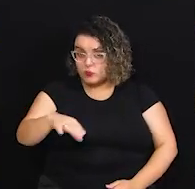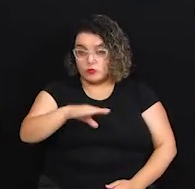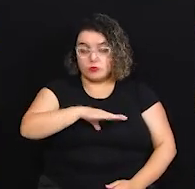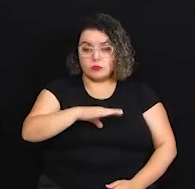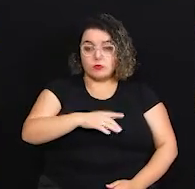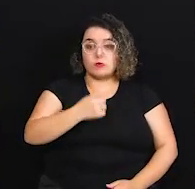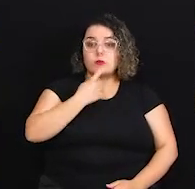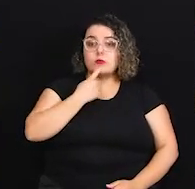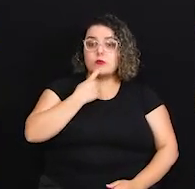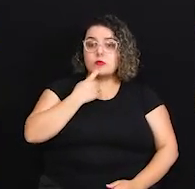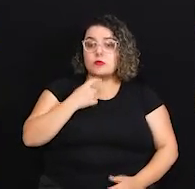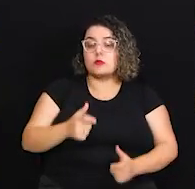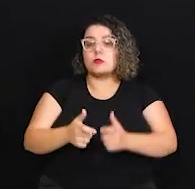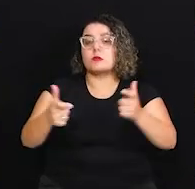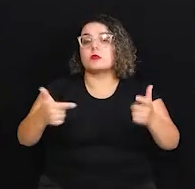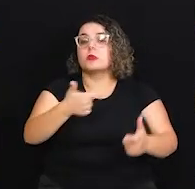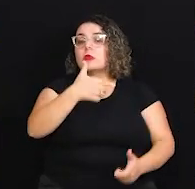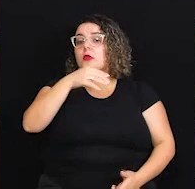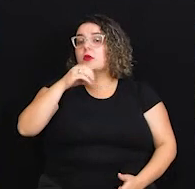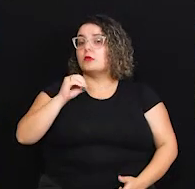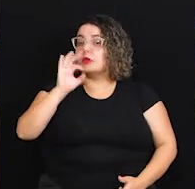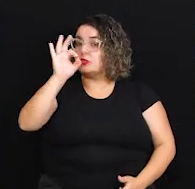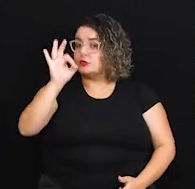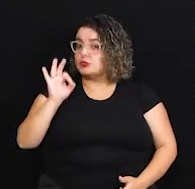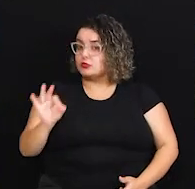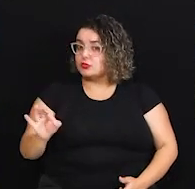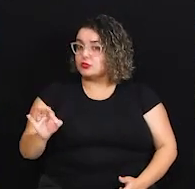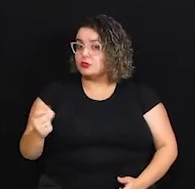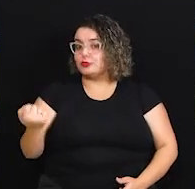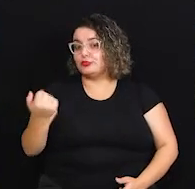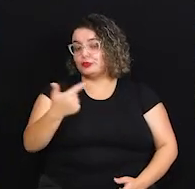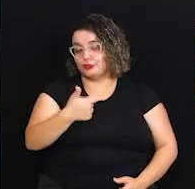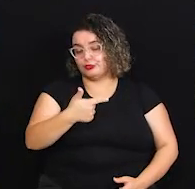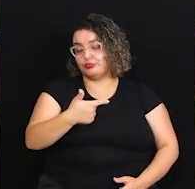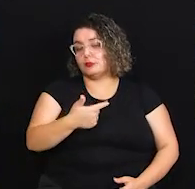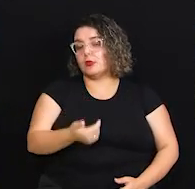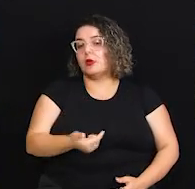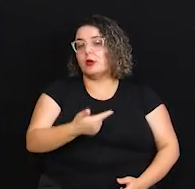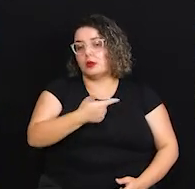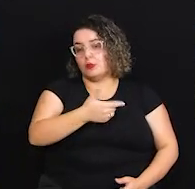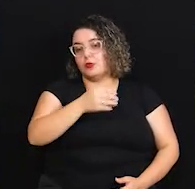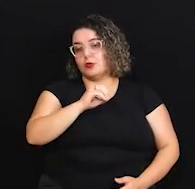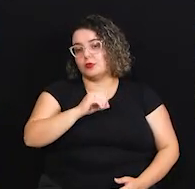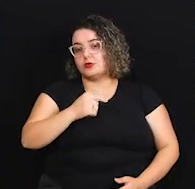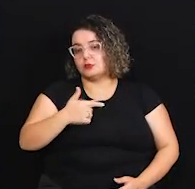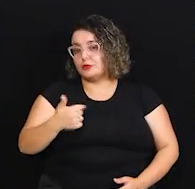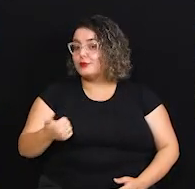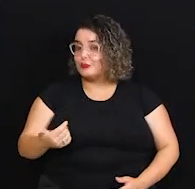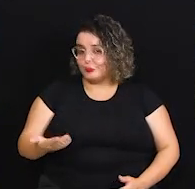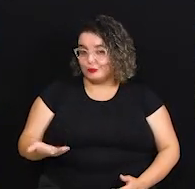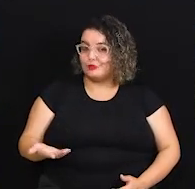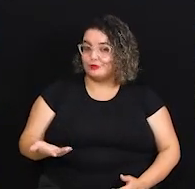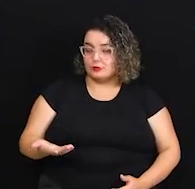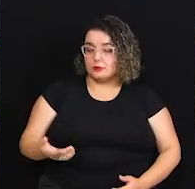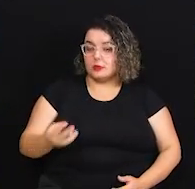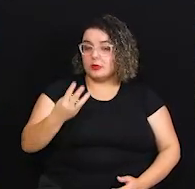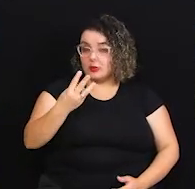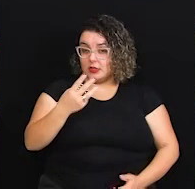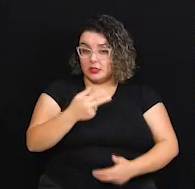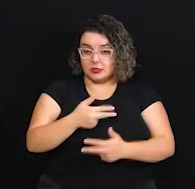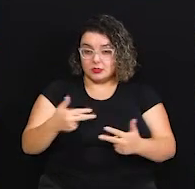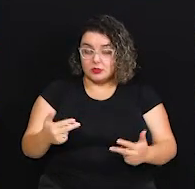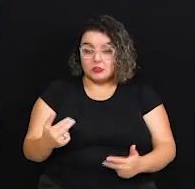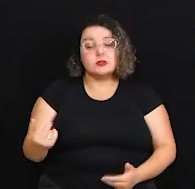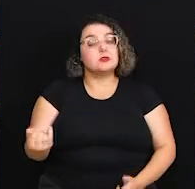Campinas aumentaram 20% em relação ao mesmo período de 2021. São 3 fatores